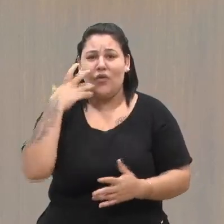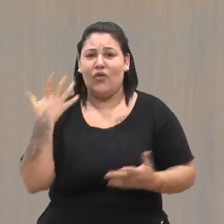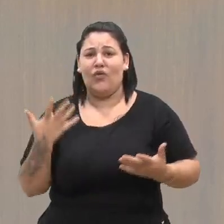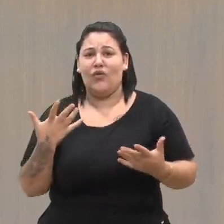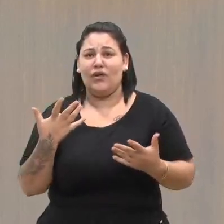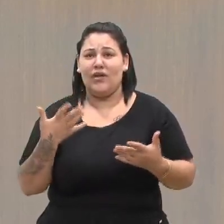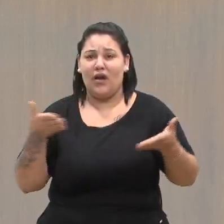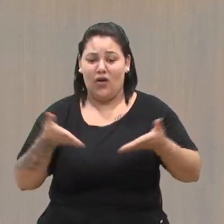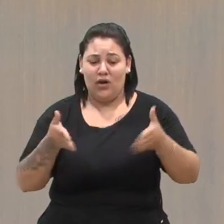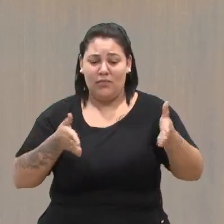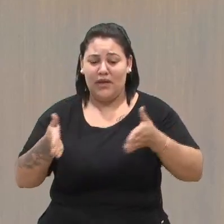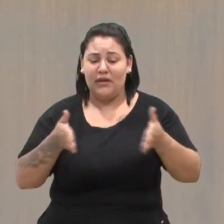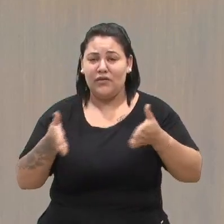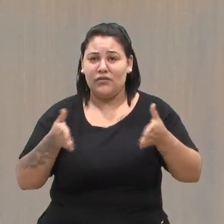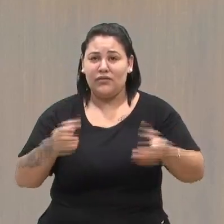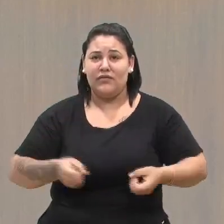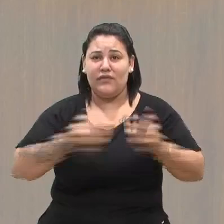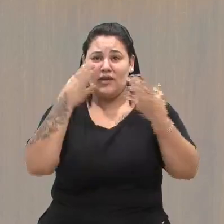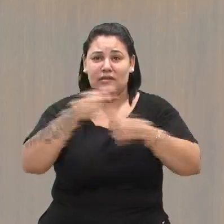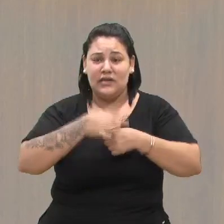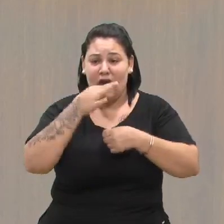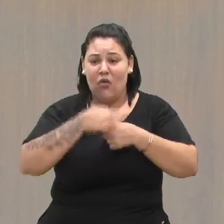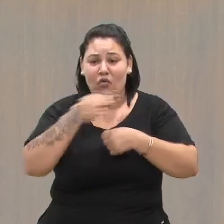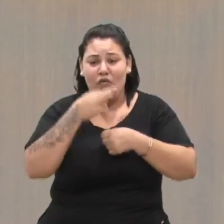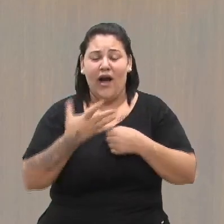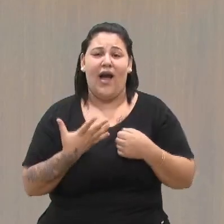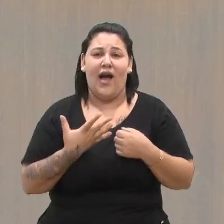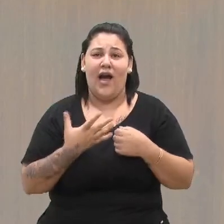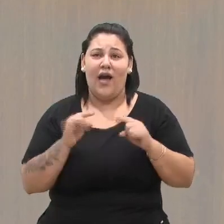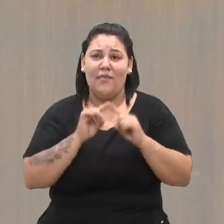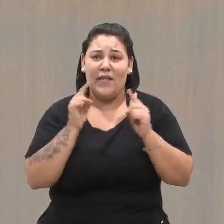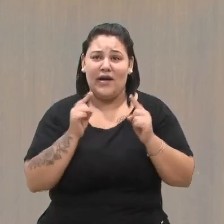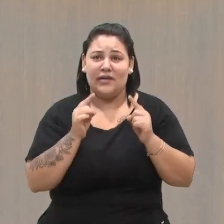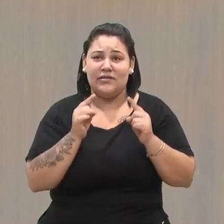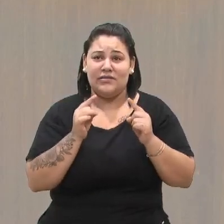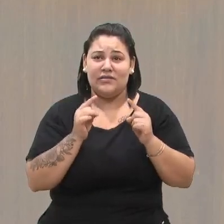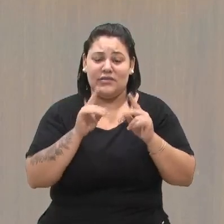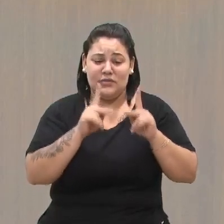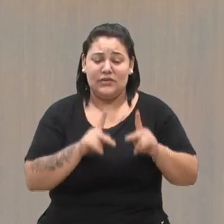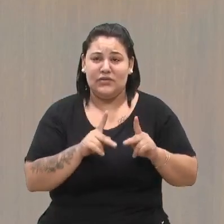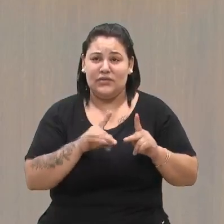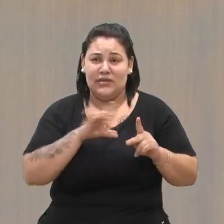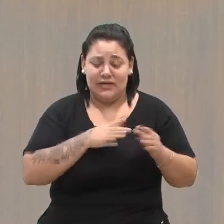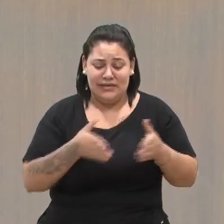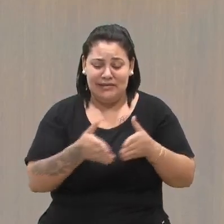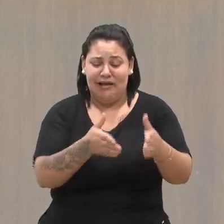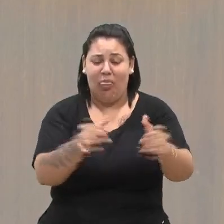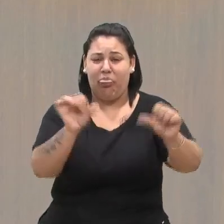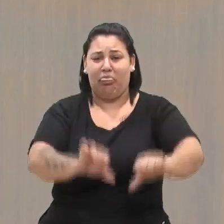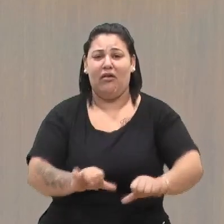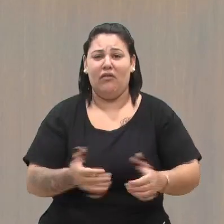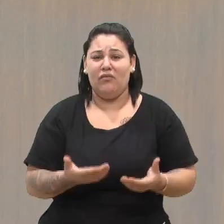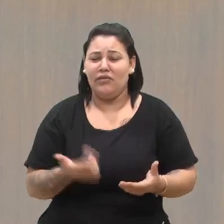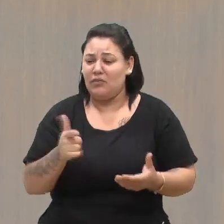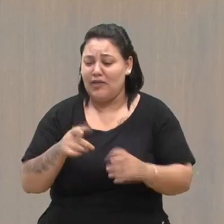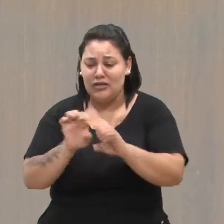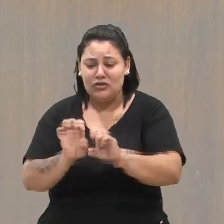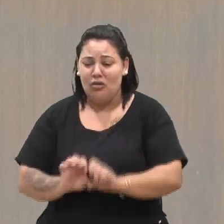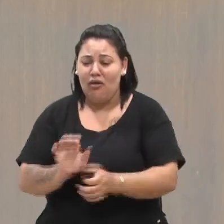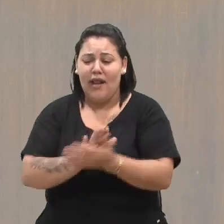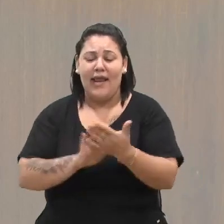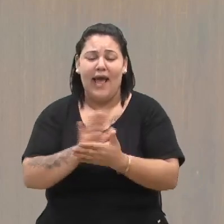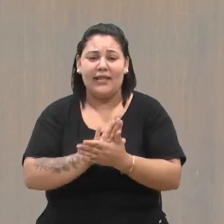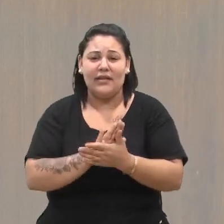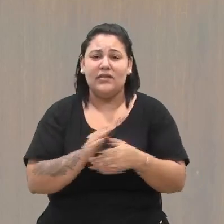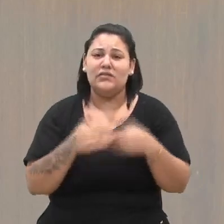Festa da Uva com os distritos lá, mas os coitados estão tudo abaixo de estrada precária, sem estrutura nenhuma.